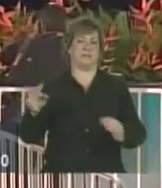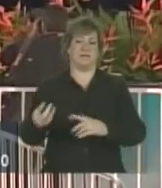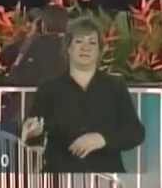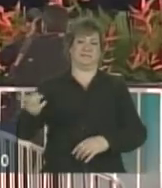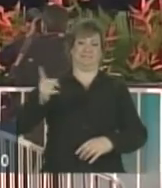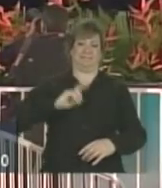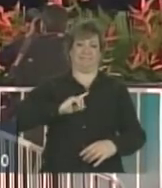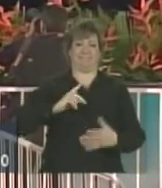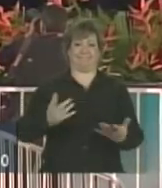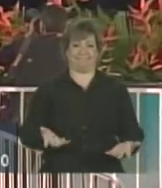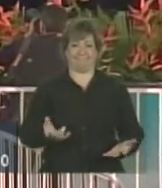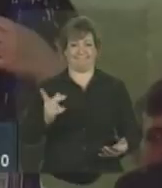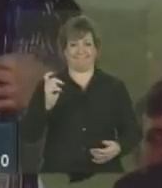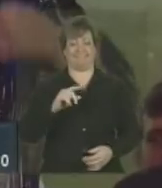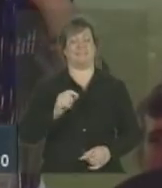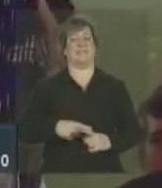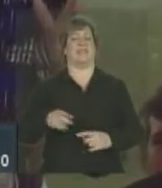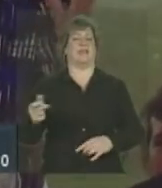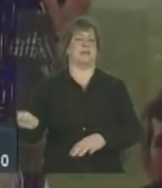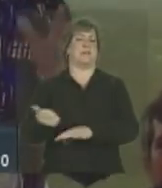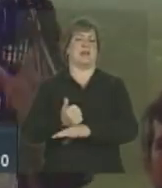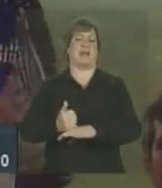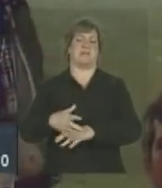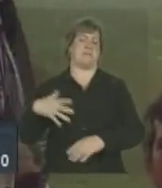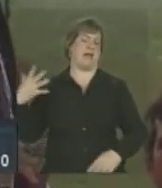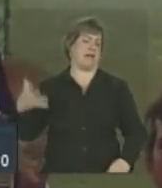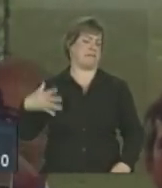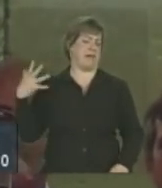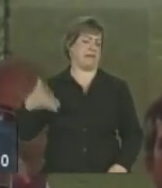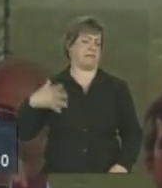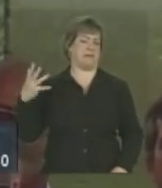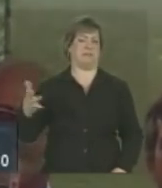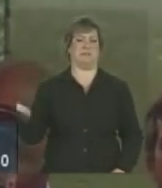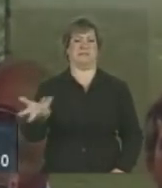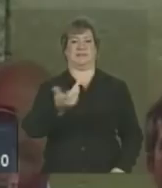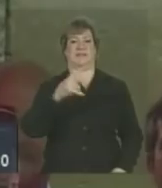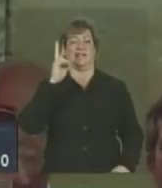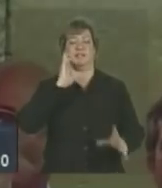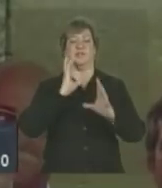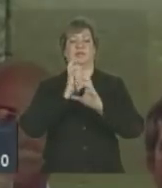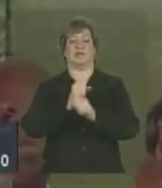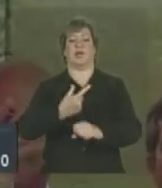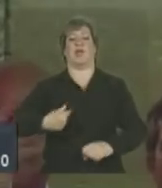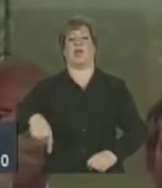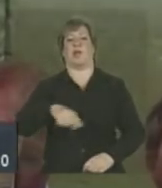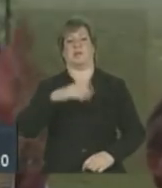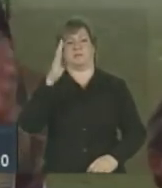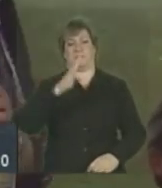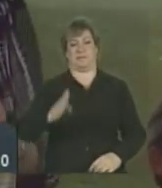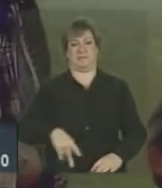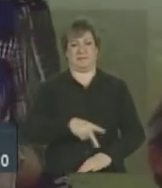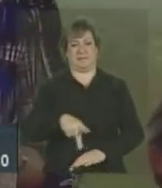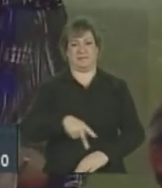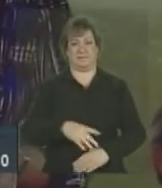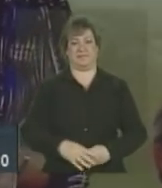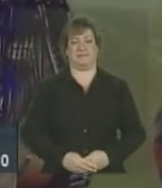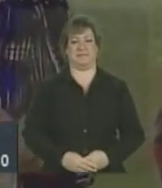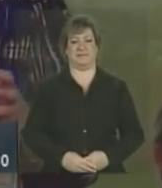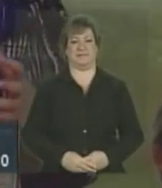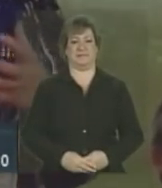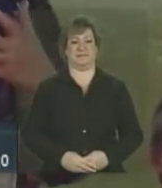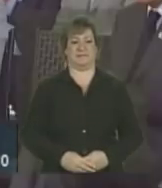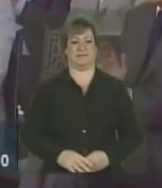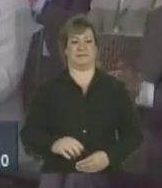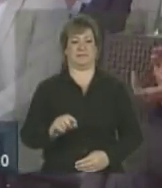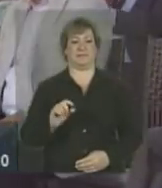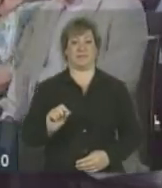mas olha, de longe, o melhor orador da história da nossa República. Pelo